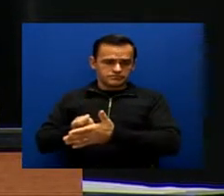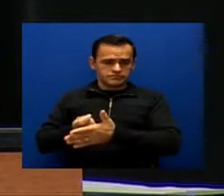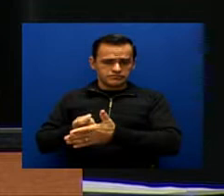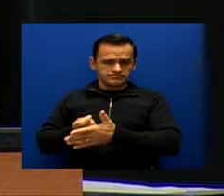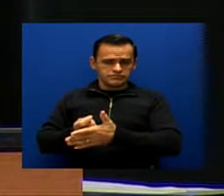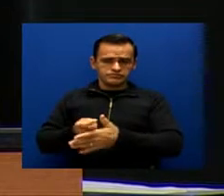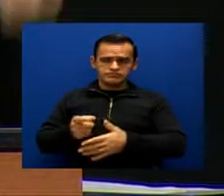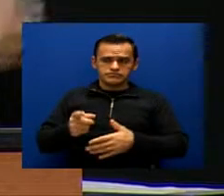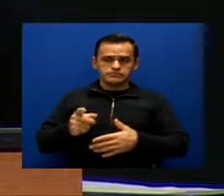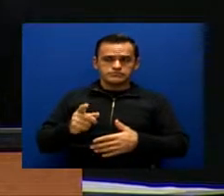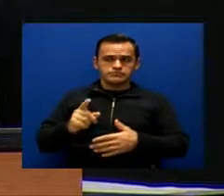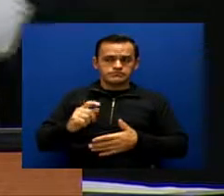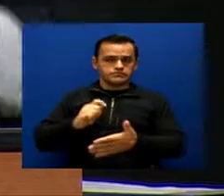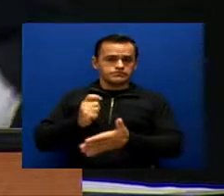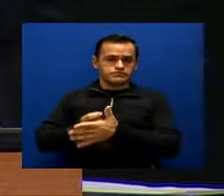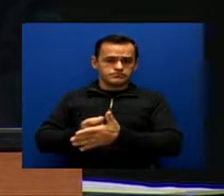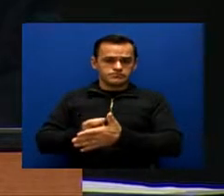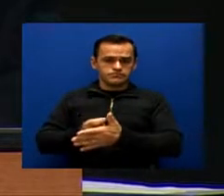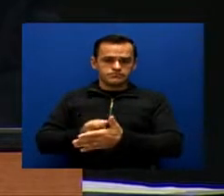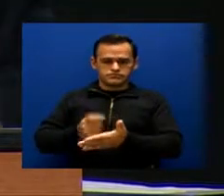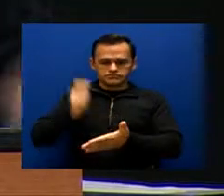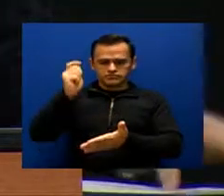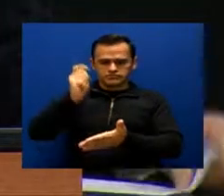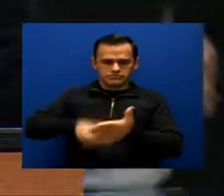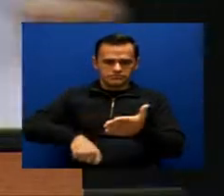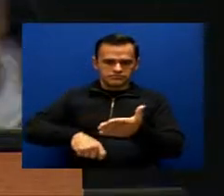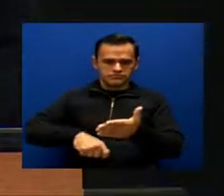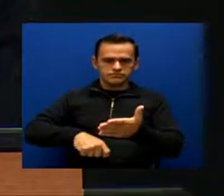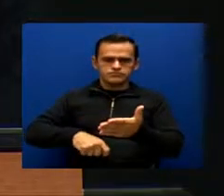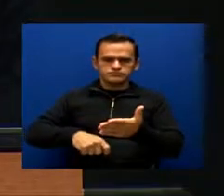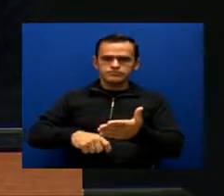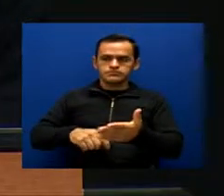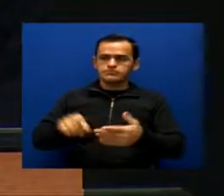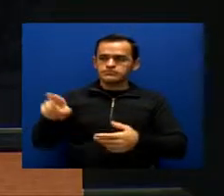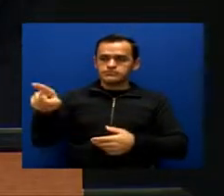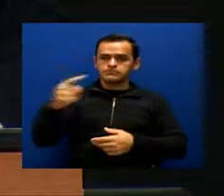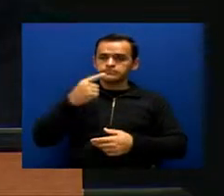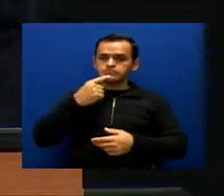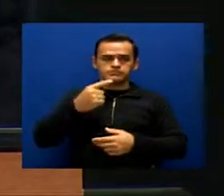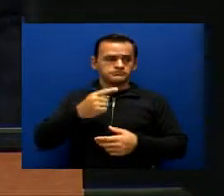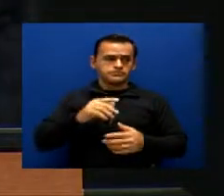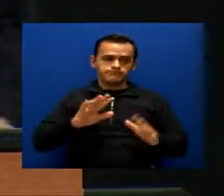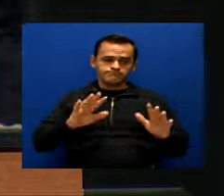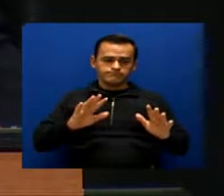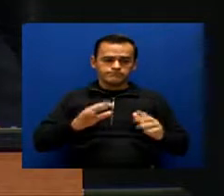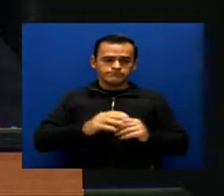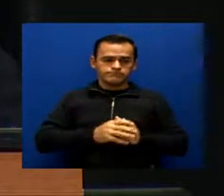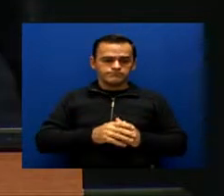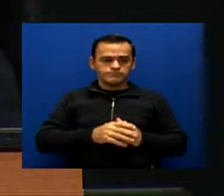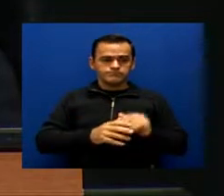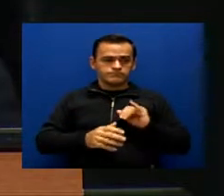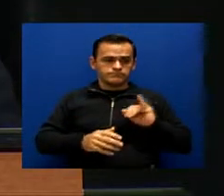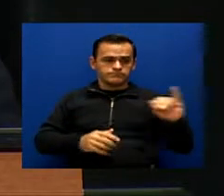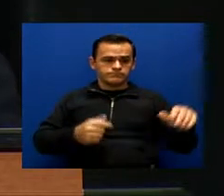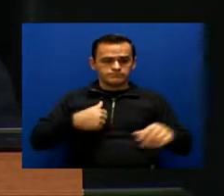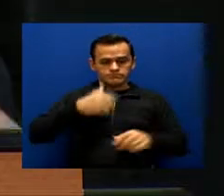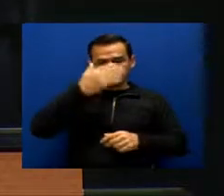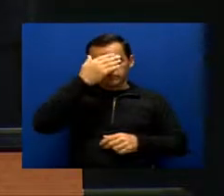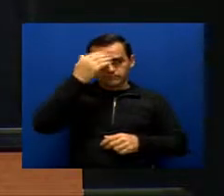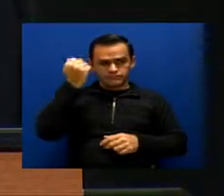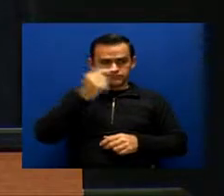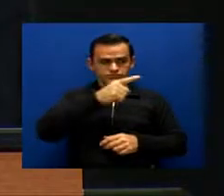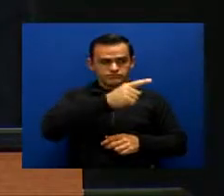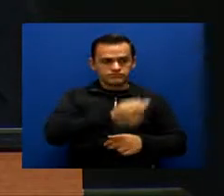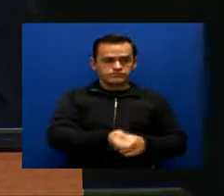quando a família paga, ela pagou, fez o recibo, a hora que entrega o recibo, ela fala assim, tem uma coisa que eu esqueci de avisar. Como